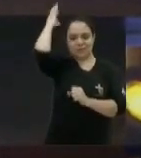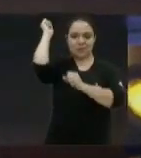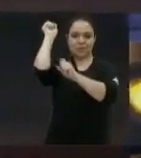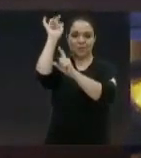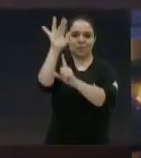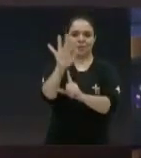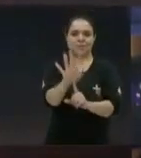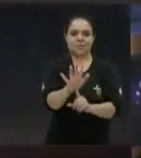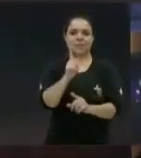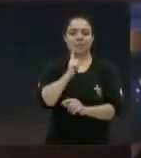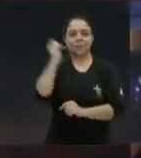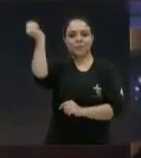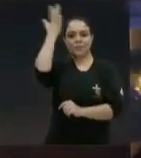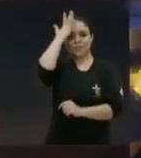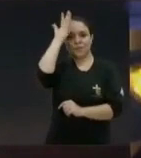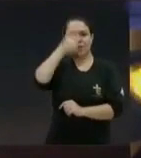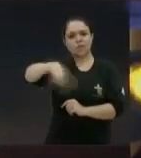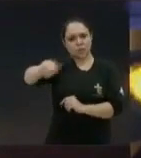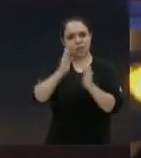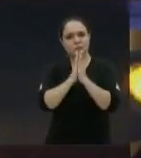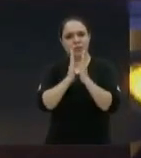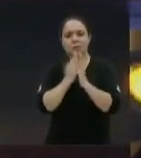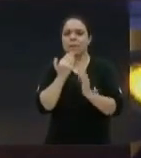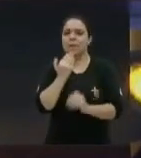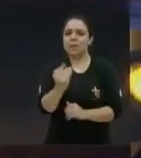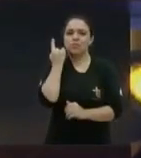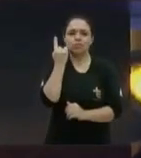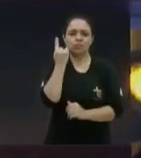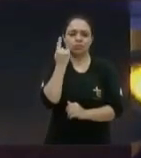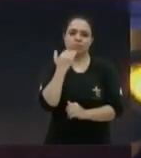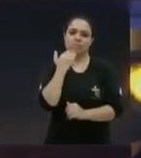uma graça a gente agora. Fecha teu olho e faz um pedido a Ele.